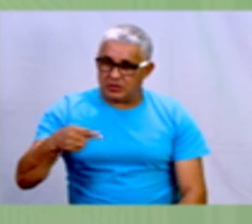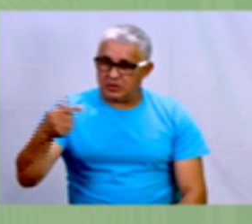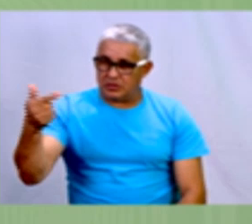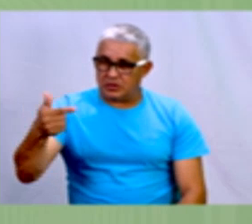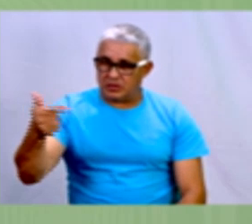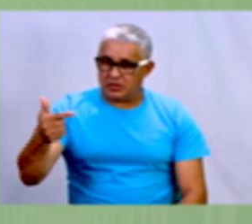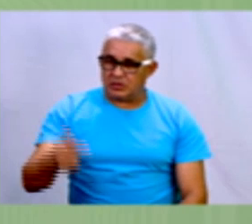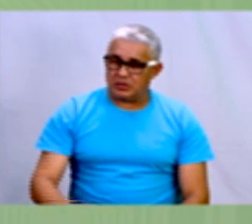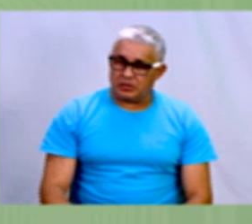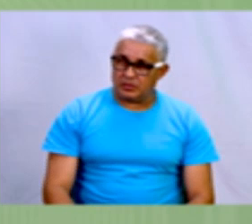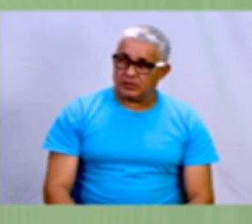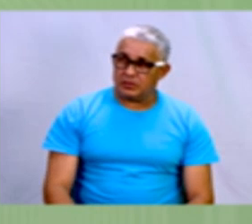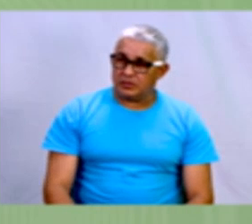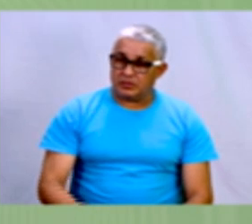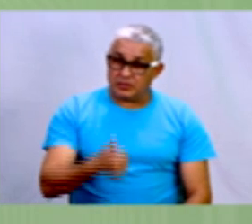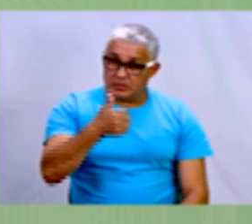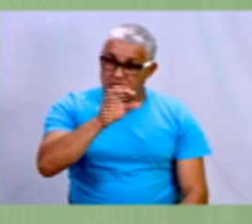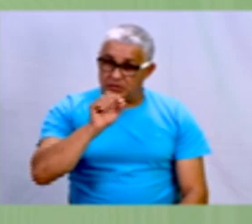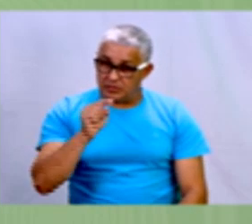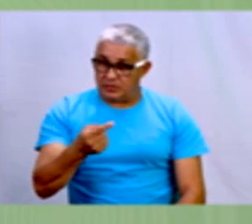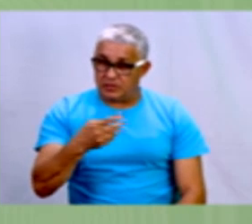10.413,22. Só que desses